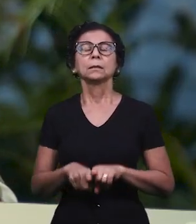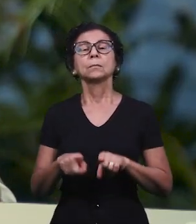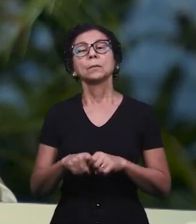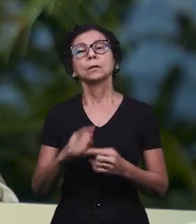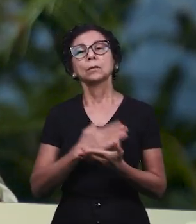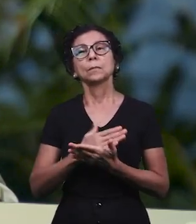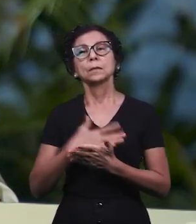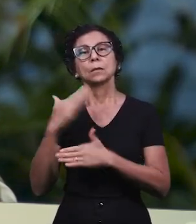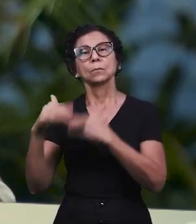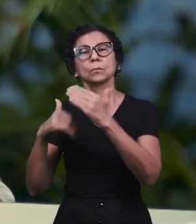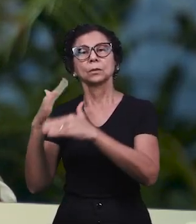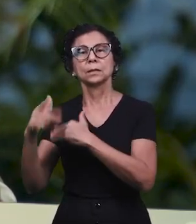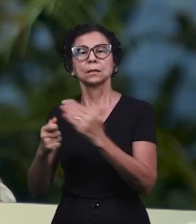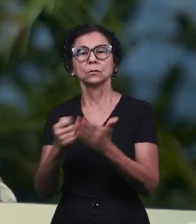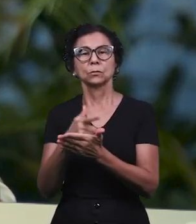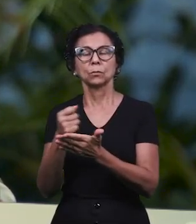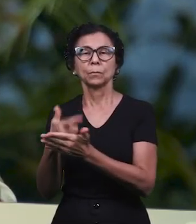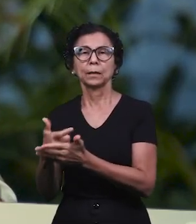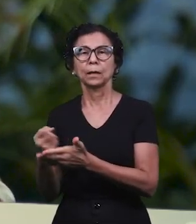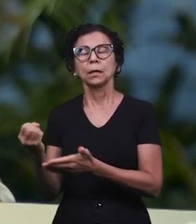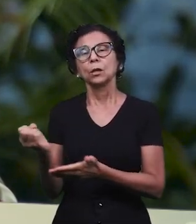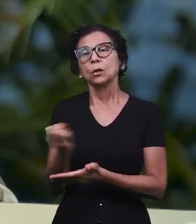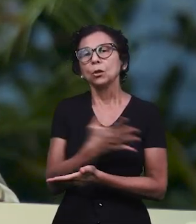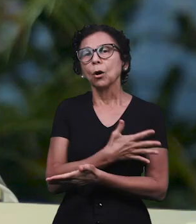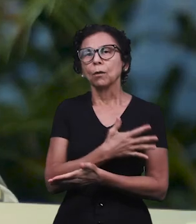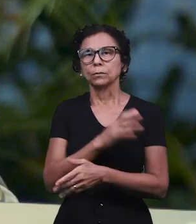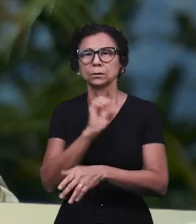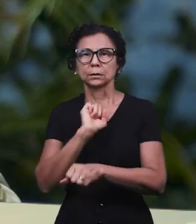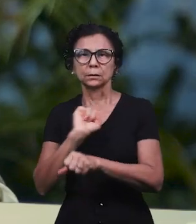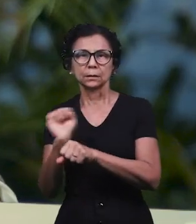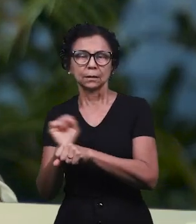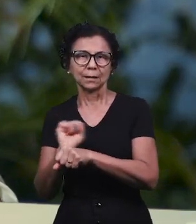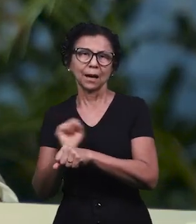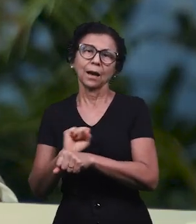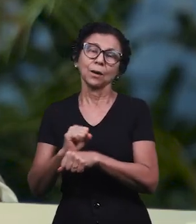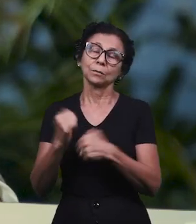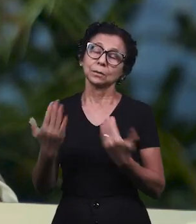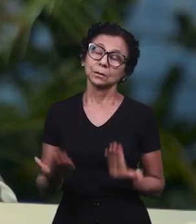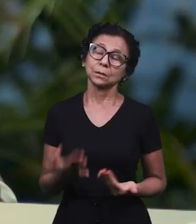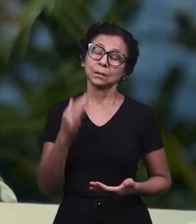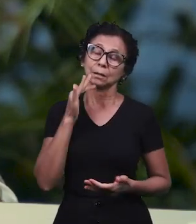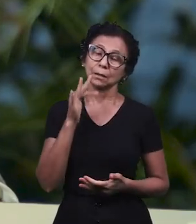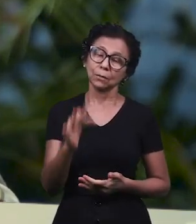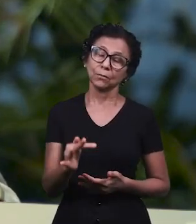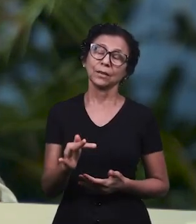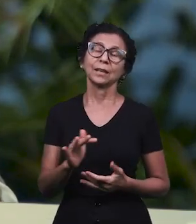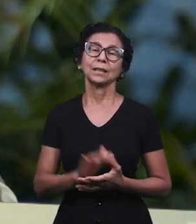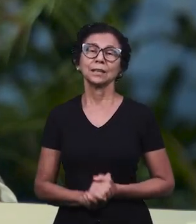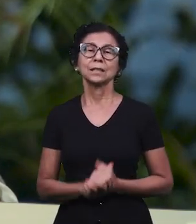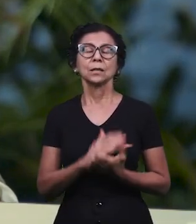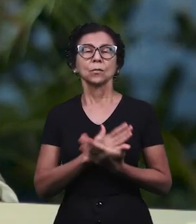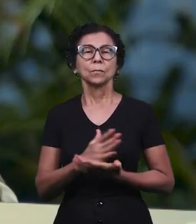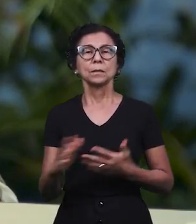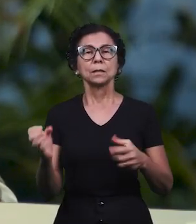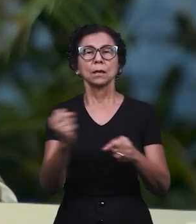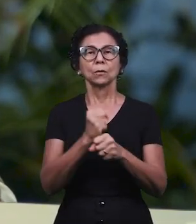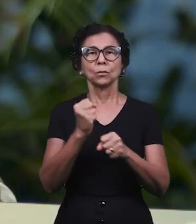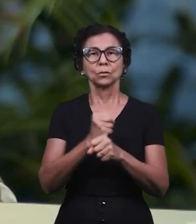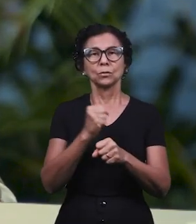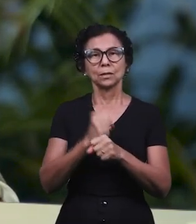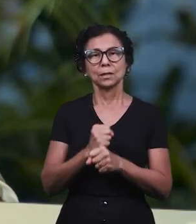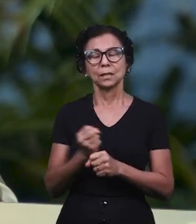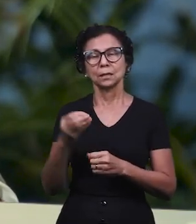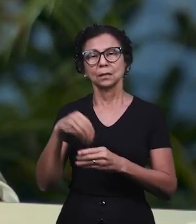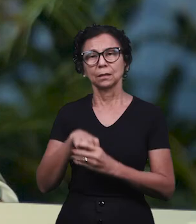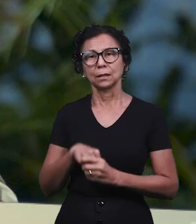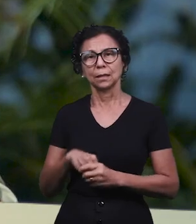de aquisição de novas viaturas Centauro e em breve, quem sabe, também iniciar uma linha de produção lá em Sete